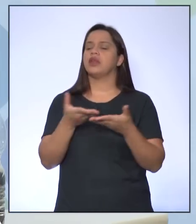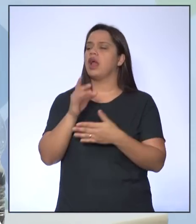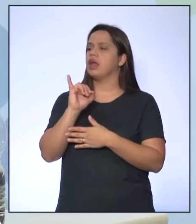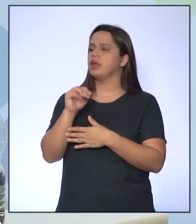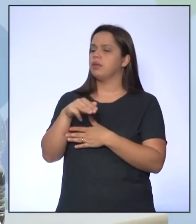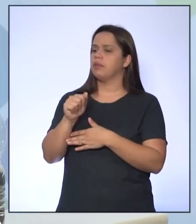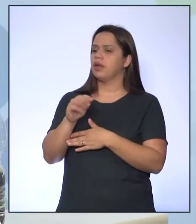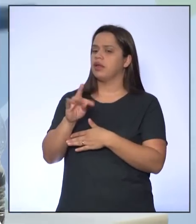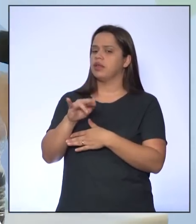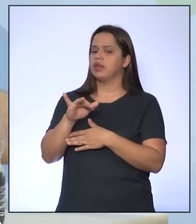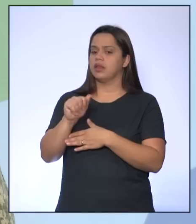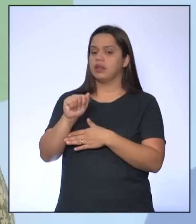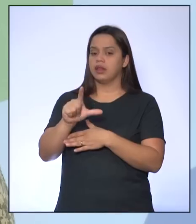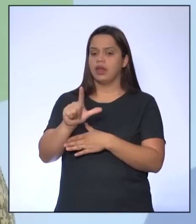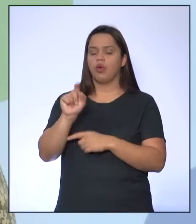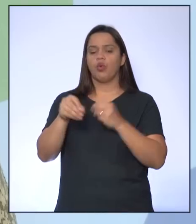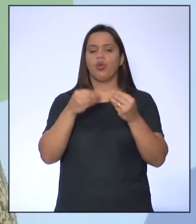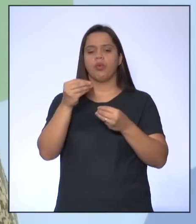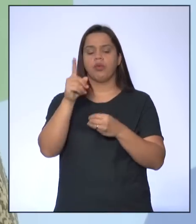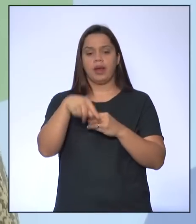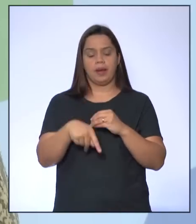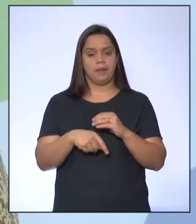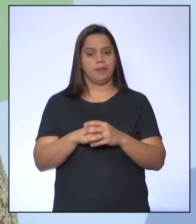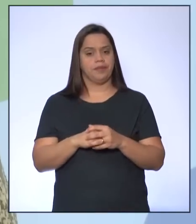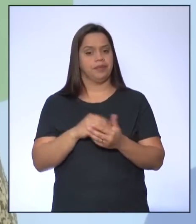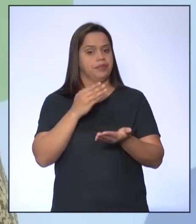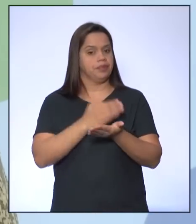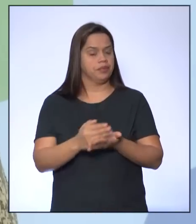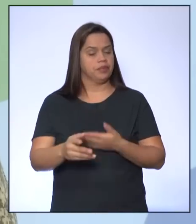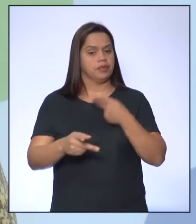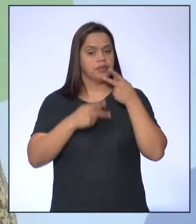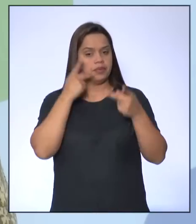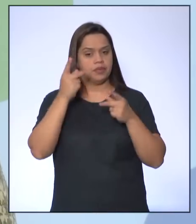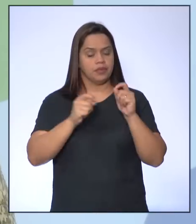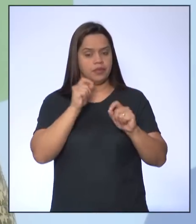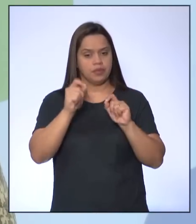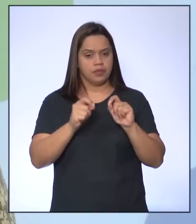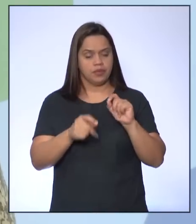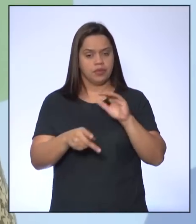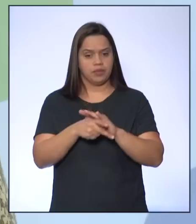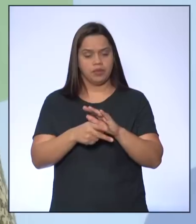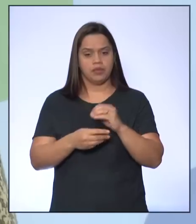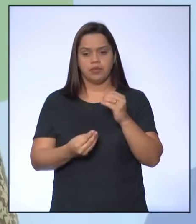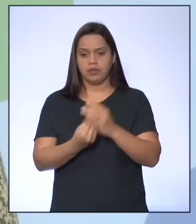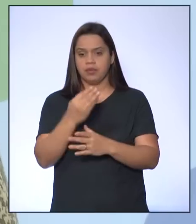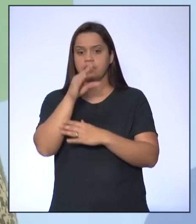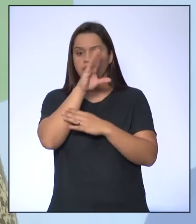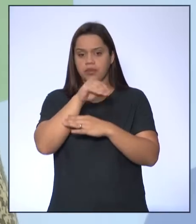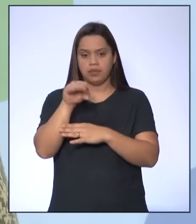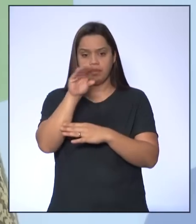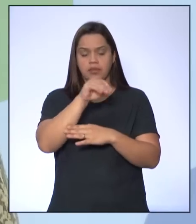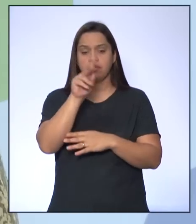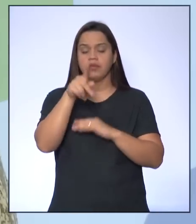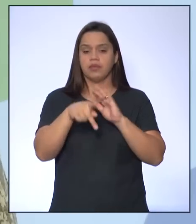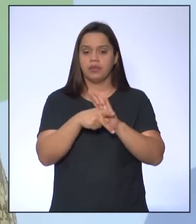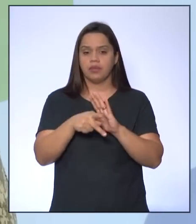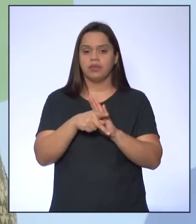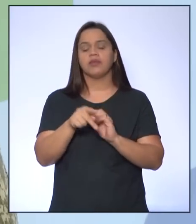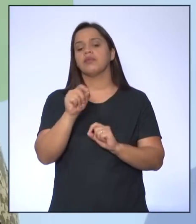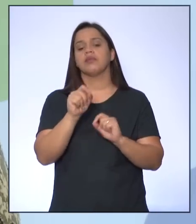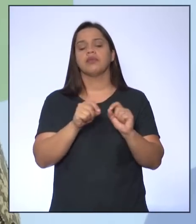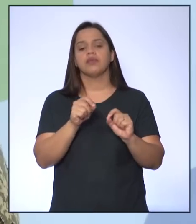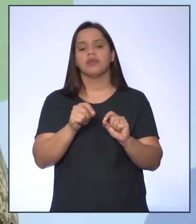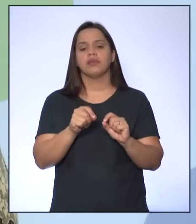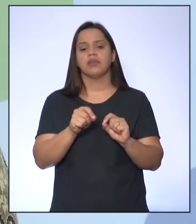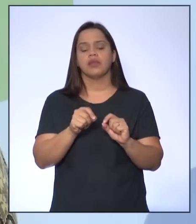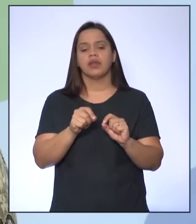imaterial, Janaína? Imaterial. Nós começamos a falar sobre as fontes orais. Ela é uma fonte imaterial. Por quê? Ela